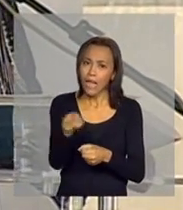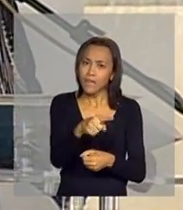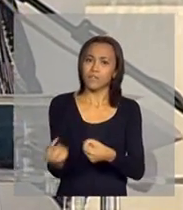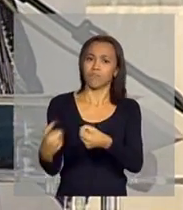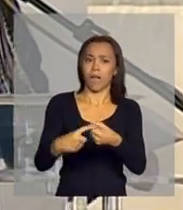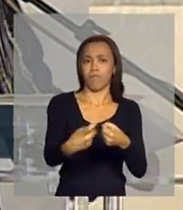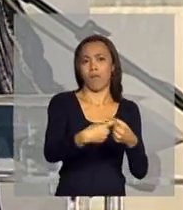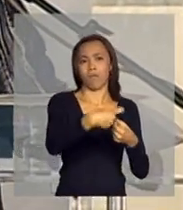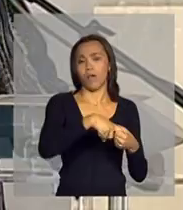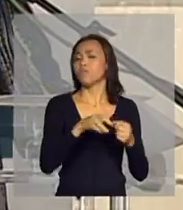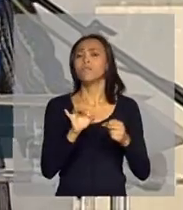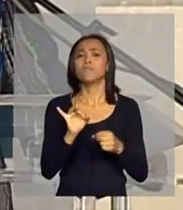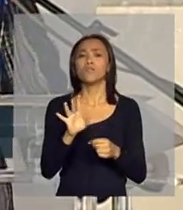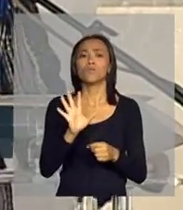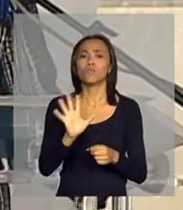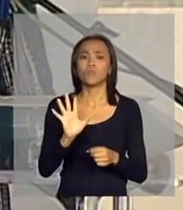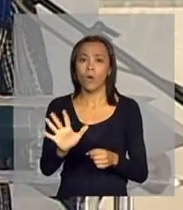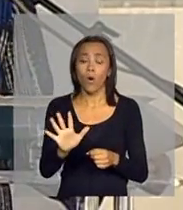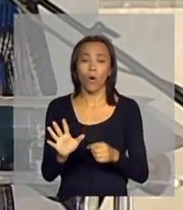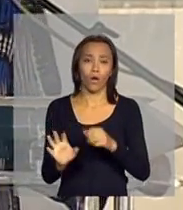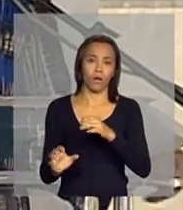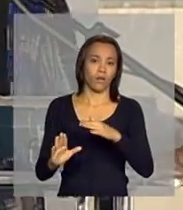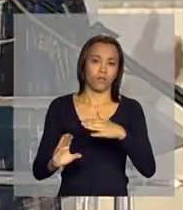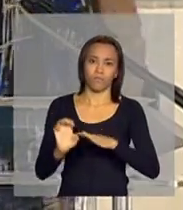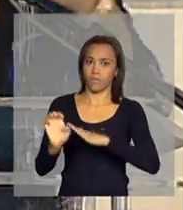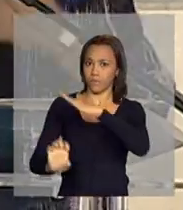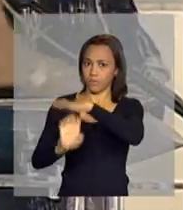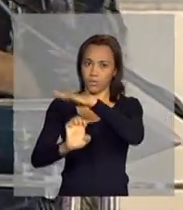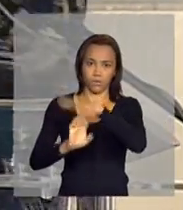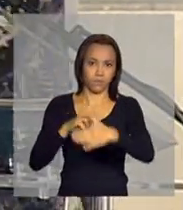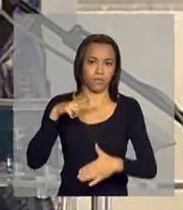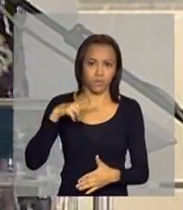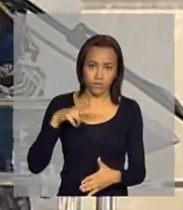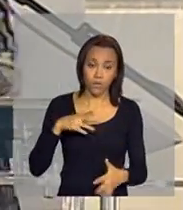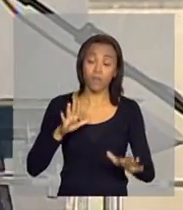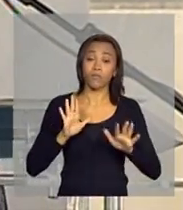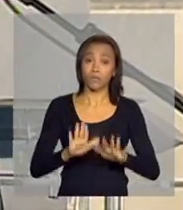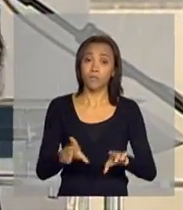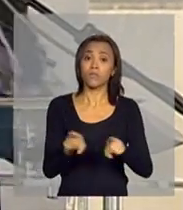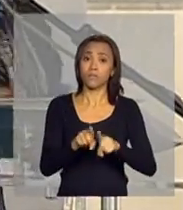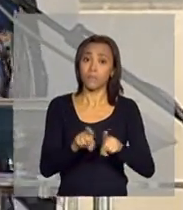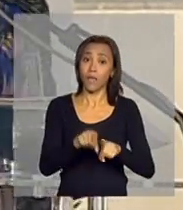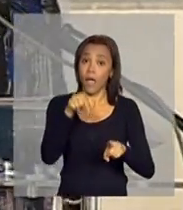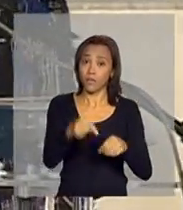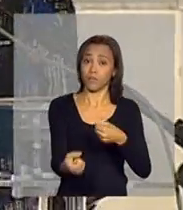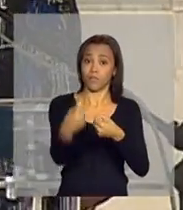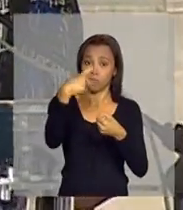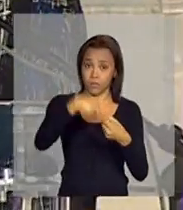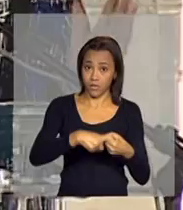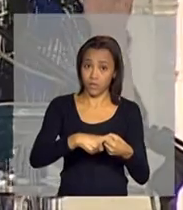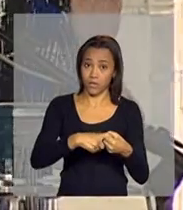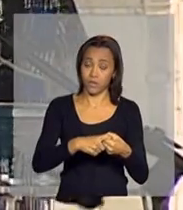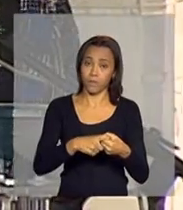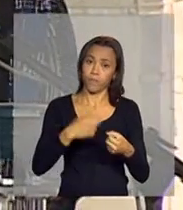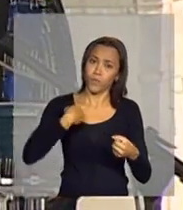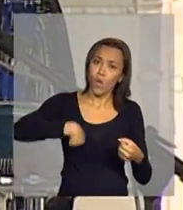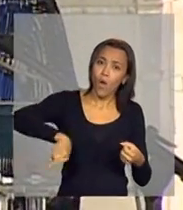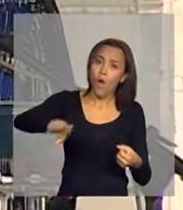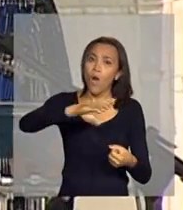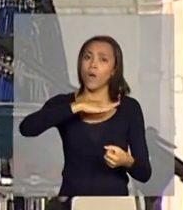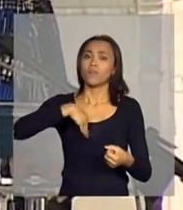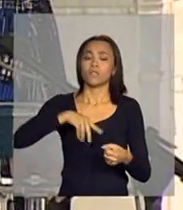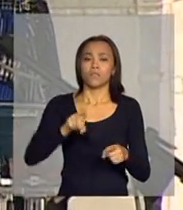só a parceria com o segmento privado do país, mas essa parceria também entre nós, entes